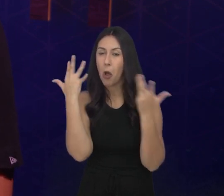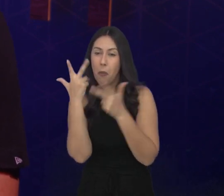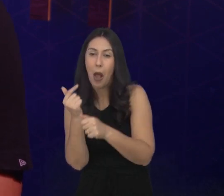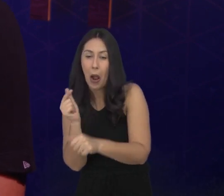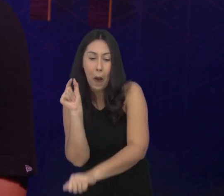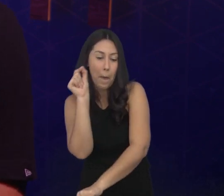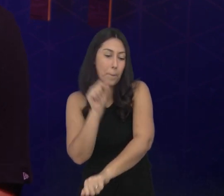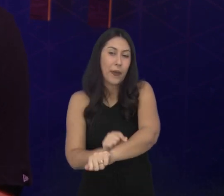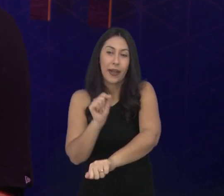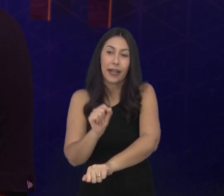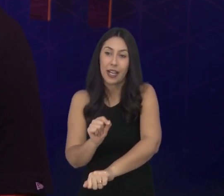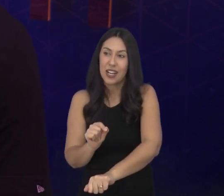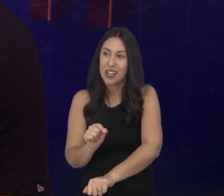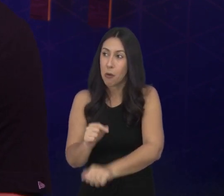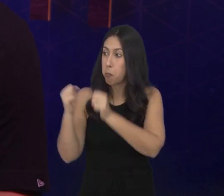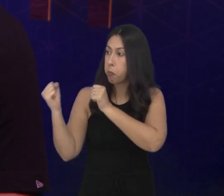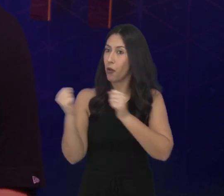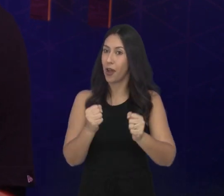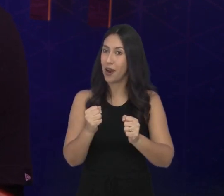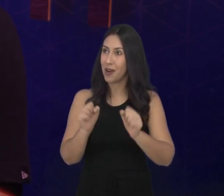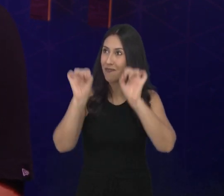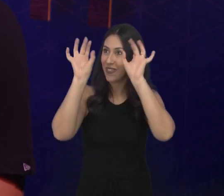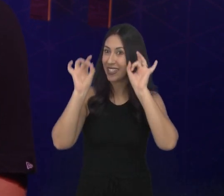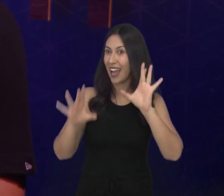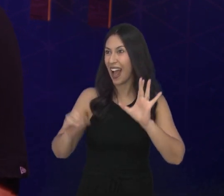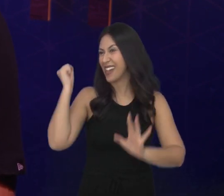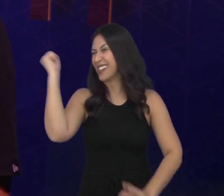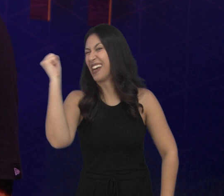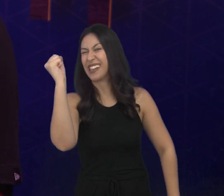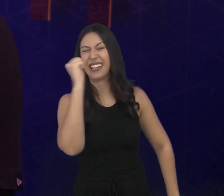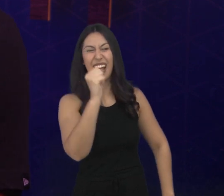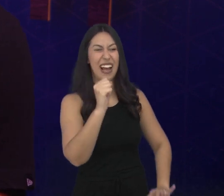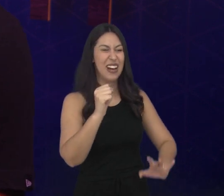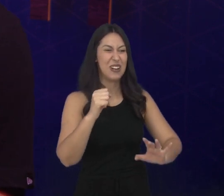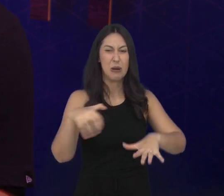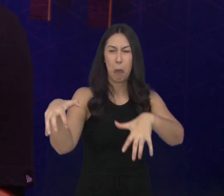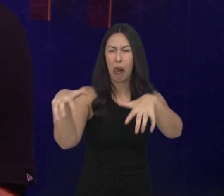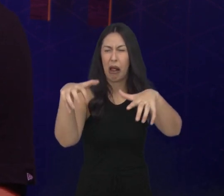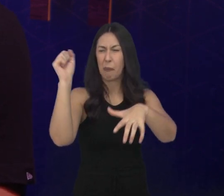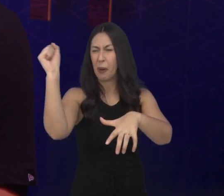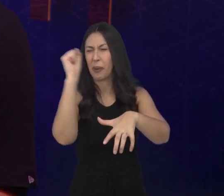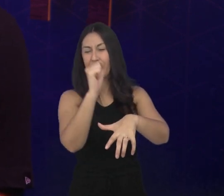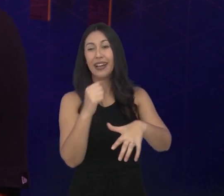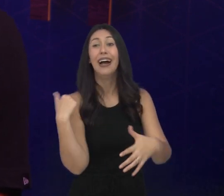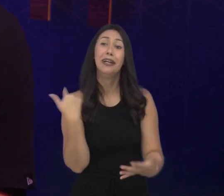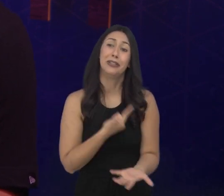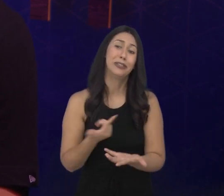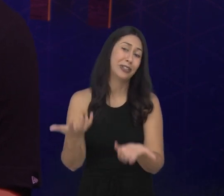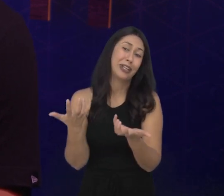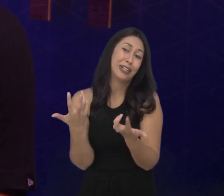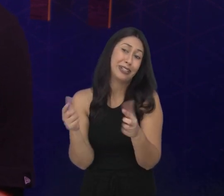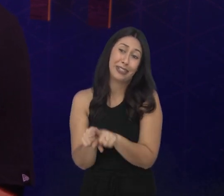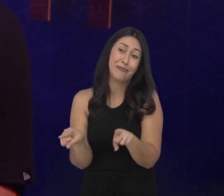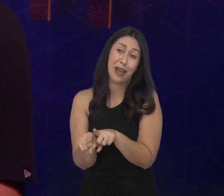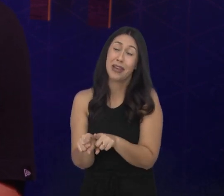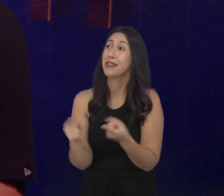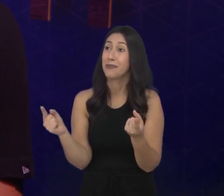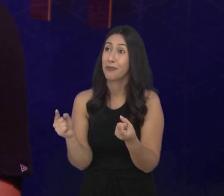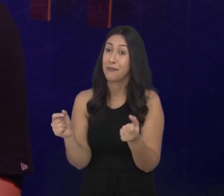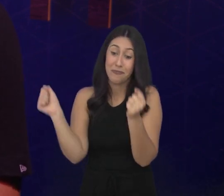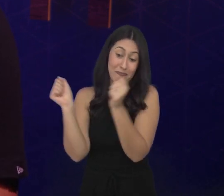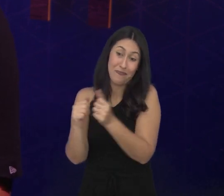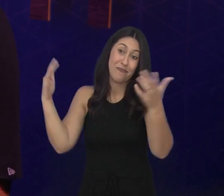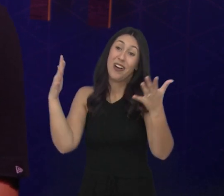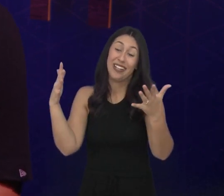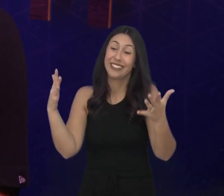ganha um superpoder e vai matar monstros. Mas acho que às vezes a gente só queria isso, né? Ganhar um superpoder do nada com 30 anos